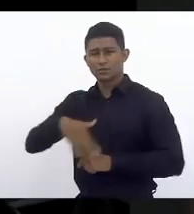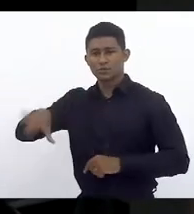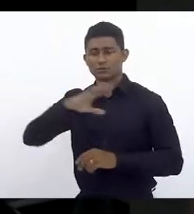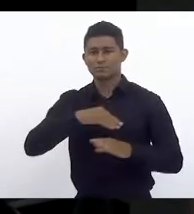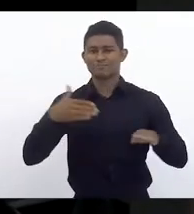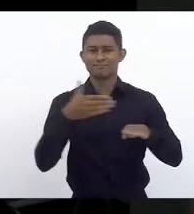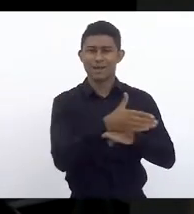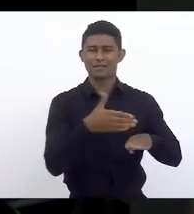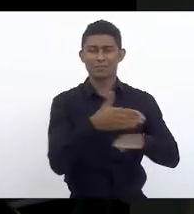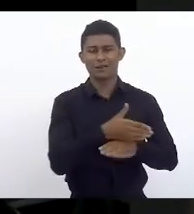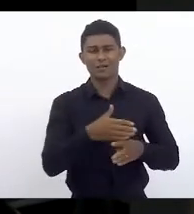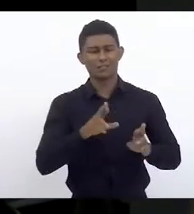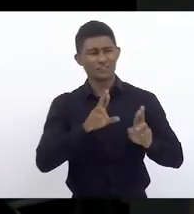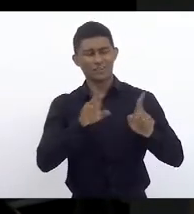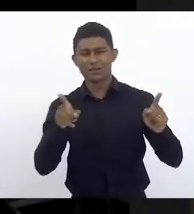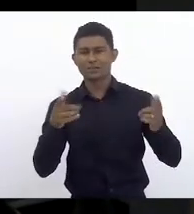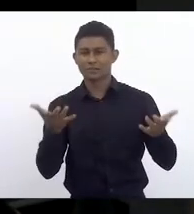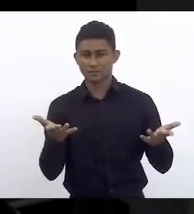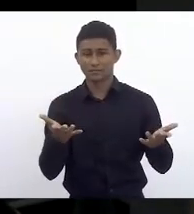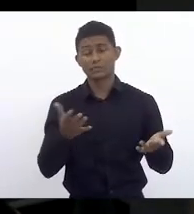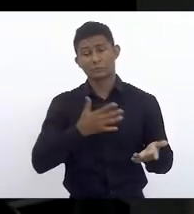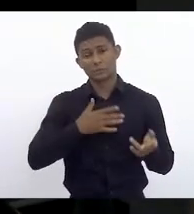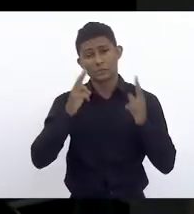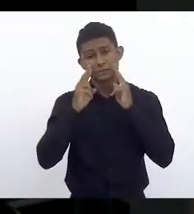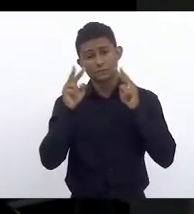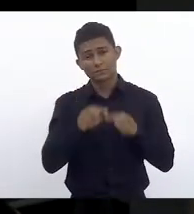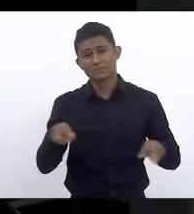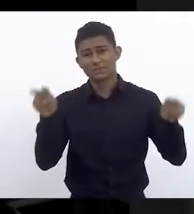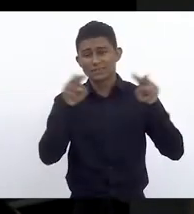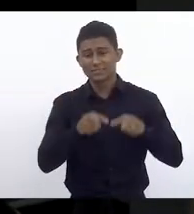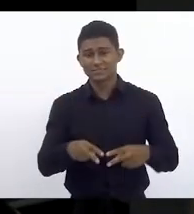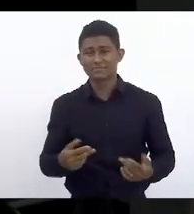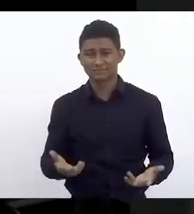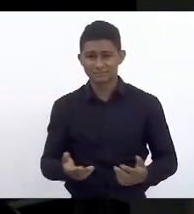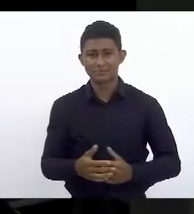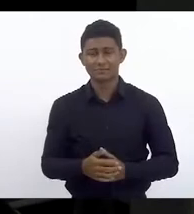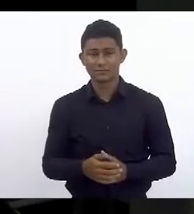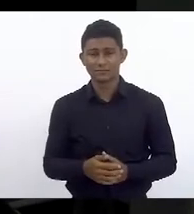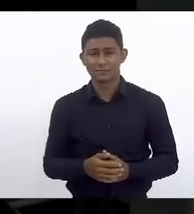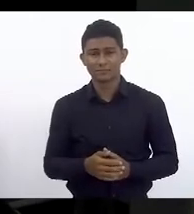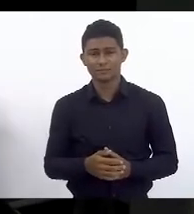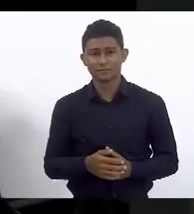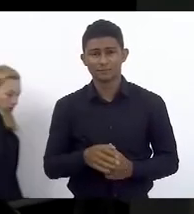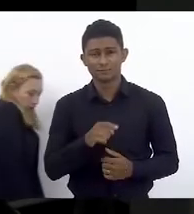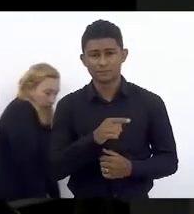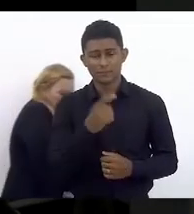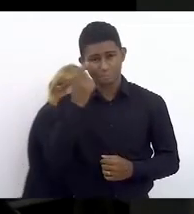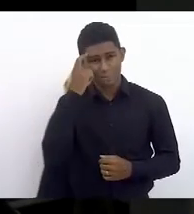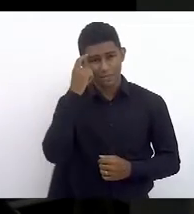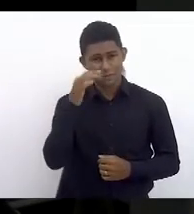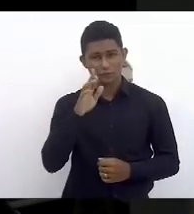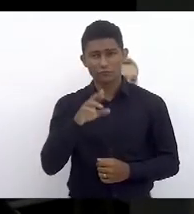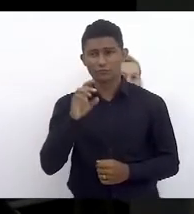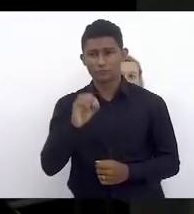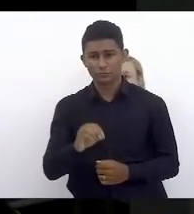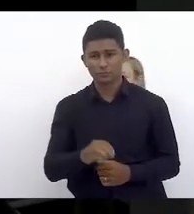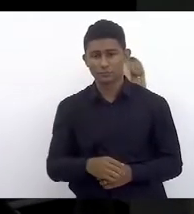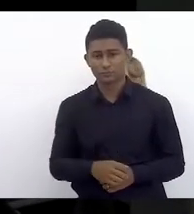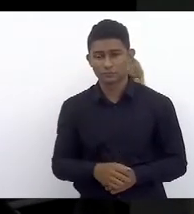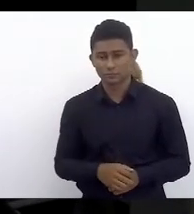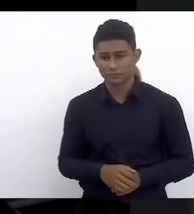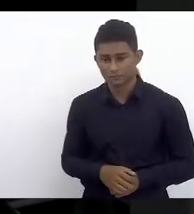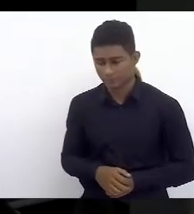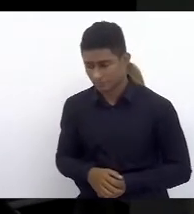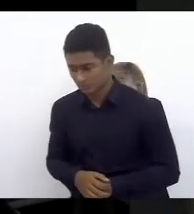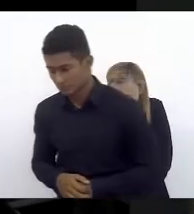ponto de vista, pode efetivamente dar, né, consequência à ideia do fundo soberano como se concebeu. Portanto, quer dizer,